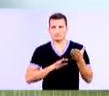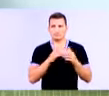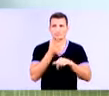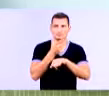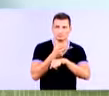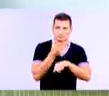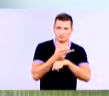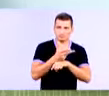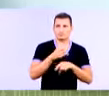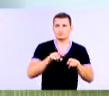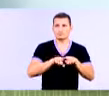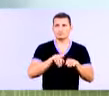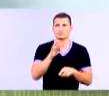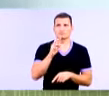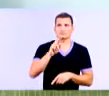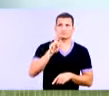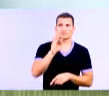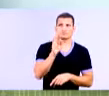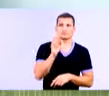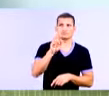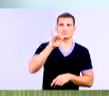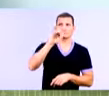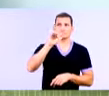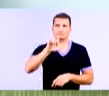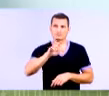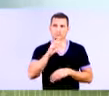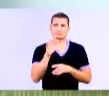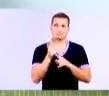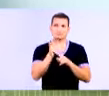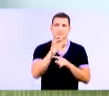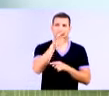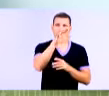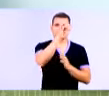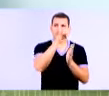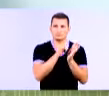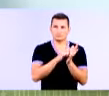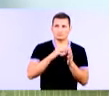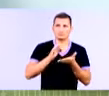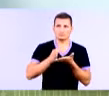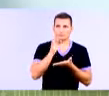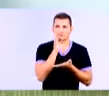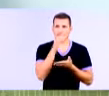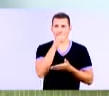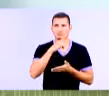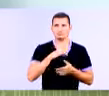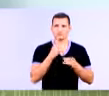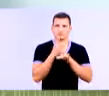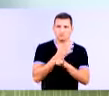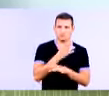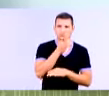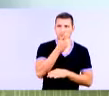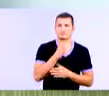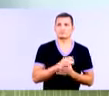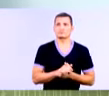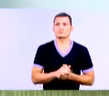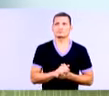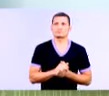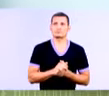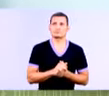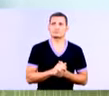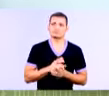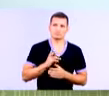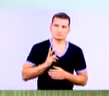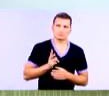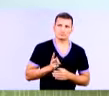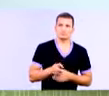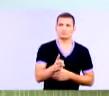os tutoriais que vão ajudar você a instalar um ambiente Java, já está tudo lá prontinho para você mandar, né, bala aí